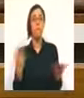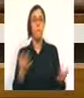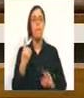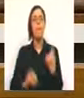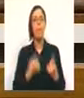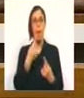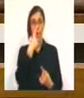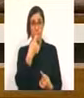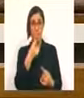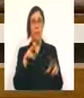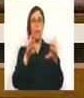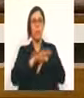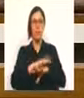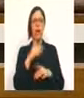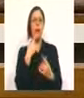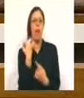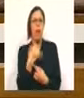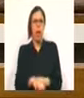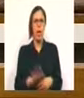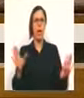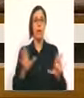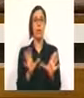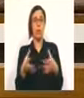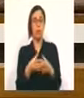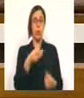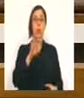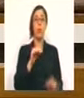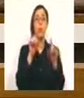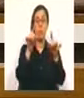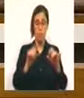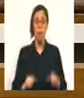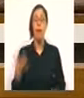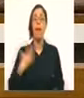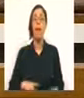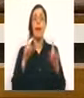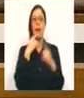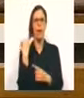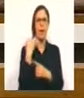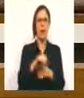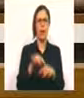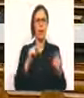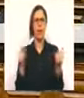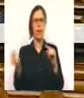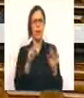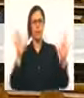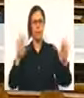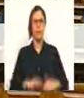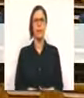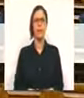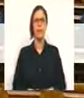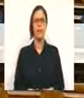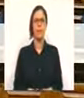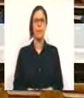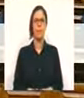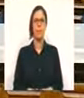alguma falácia, é o estado de negação em que a bancada do Partido Socialista quer negar a este debate.